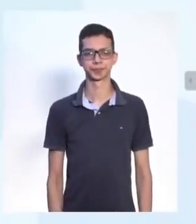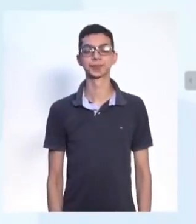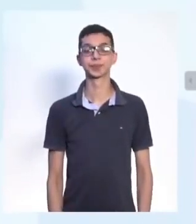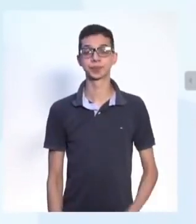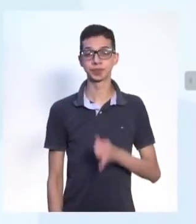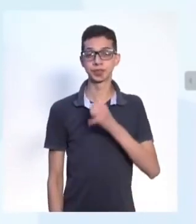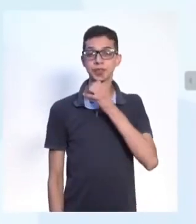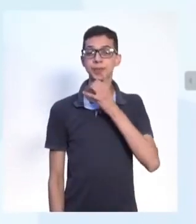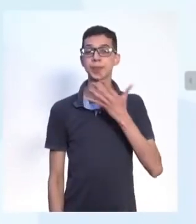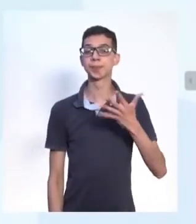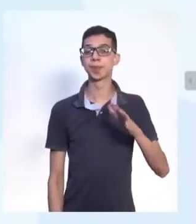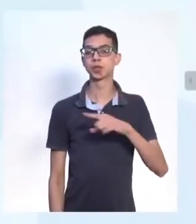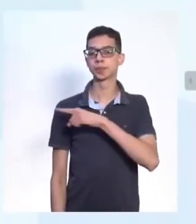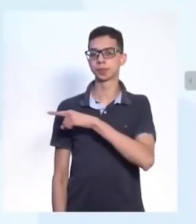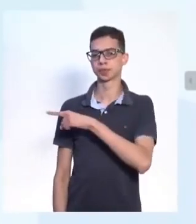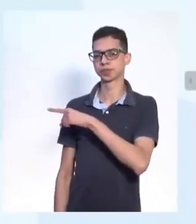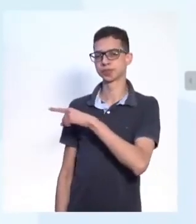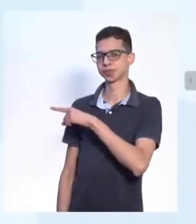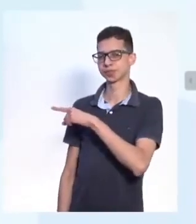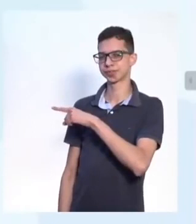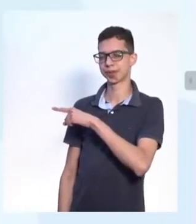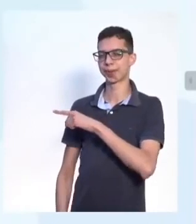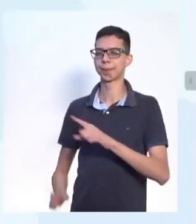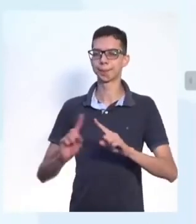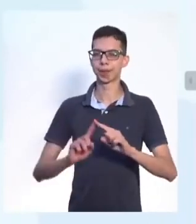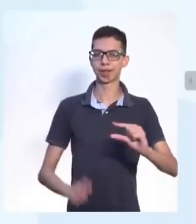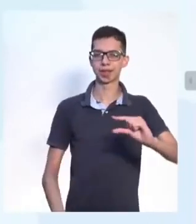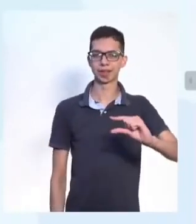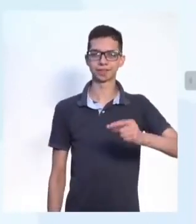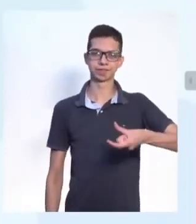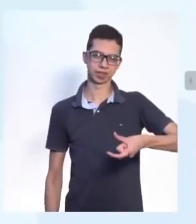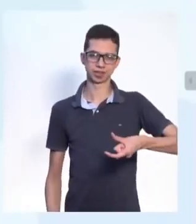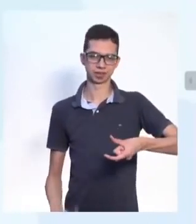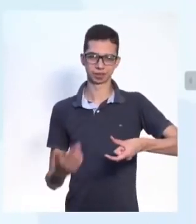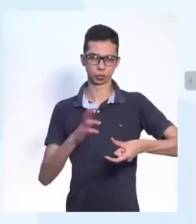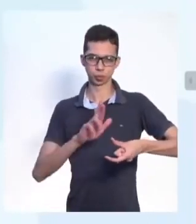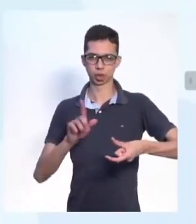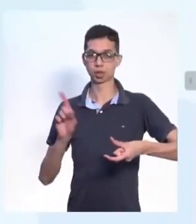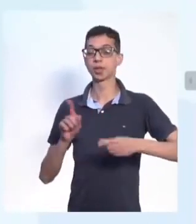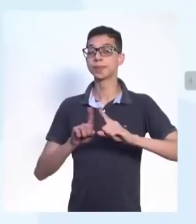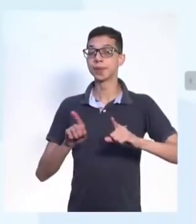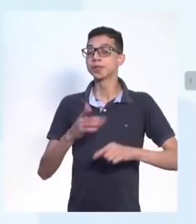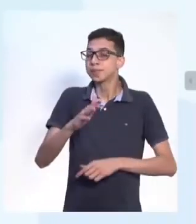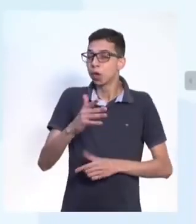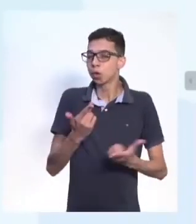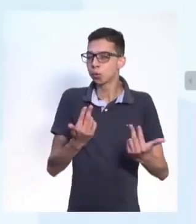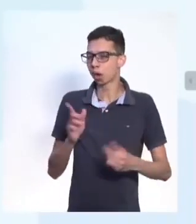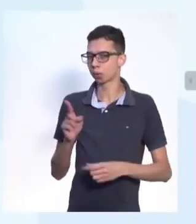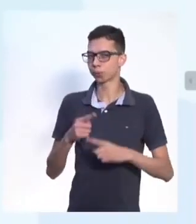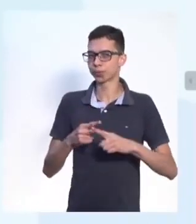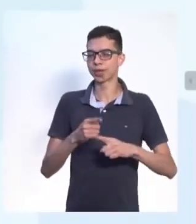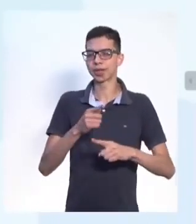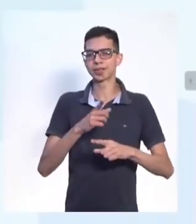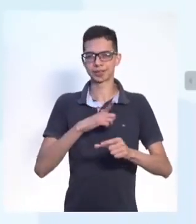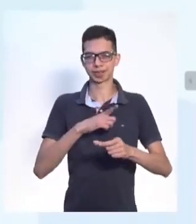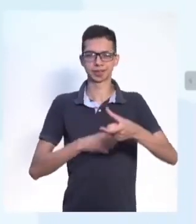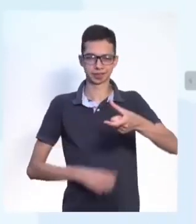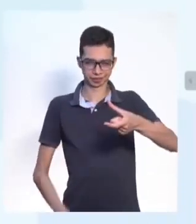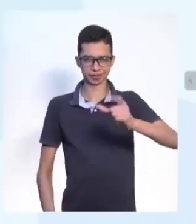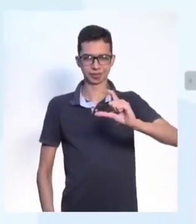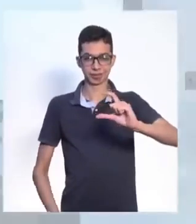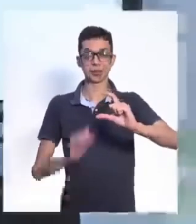ela está virada. Mas seria alguma coisa relacionada a branco aqui. Sim. Aí o que acontece? Então, ela é numerada. Então, as brancas